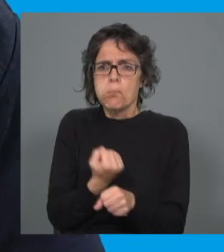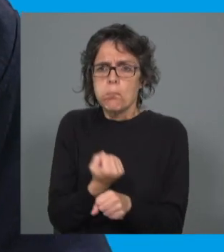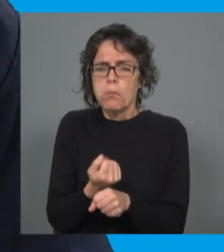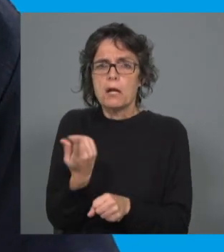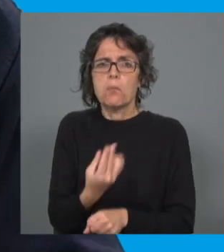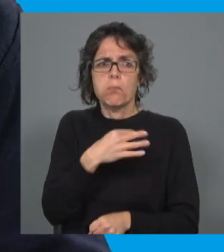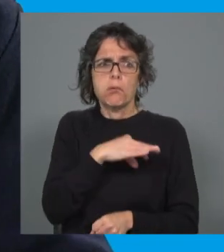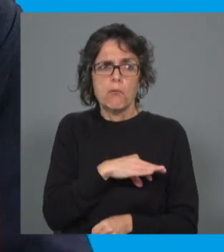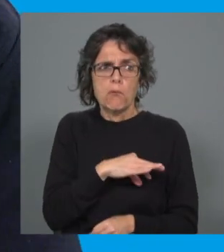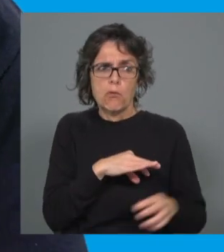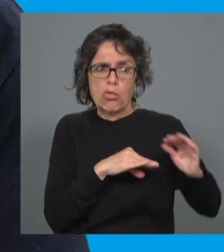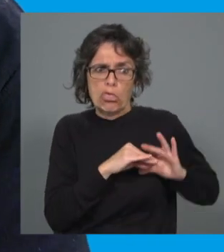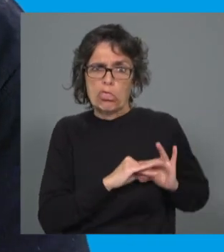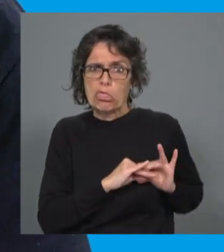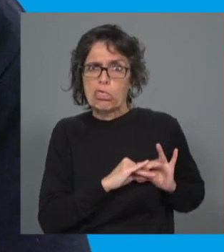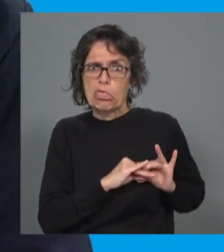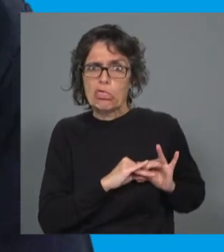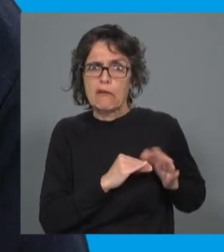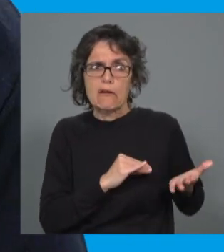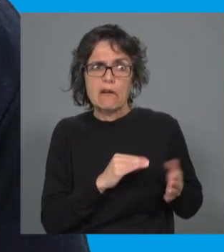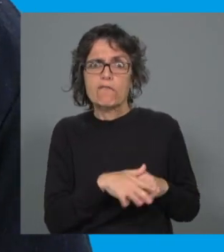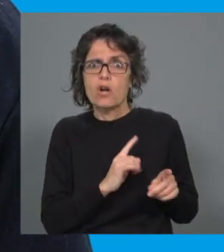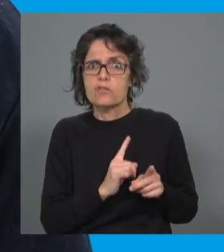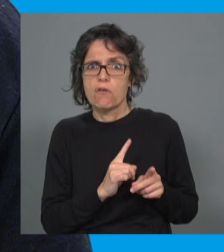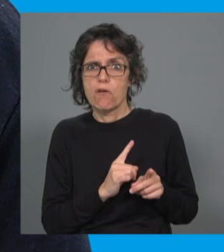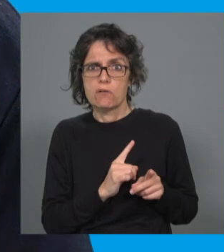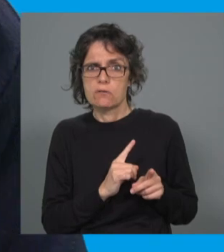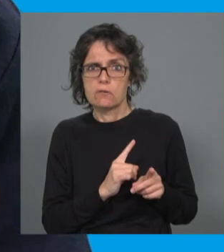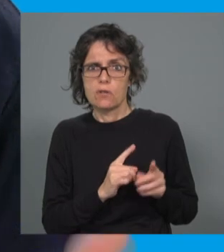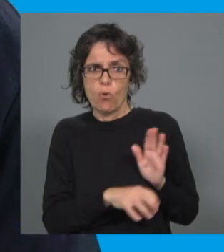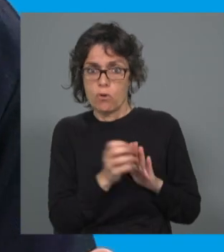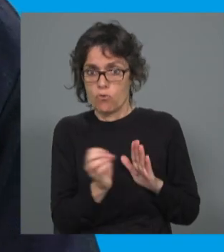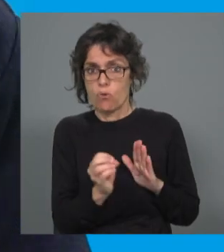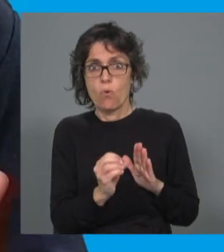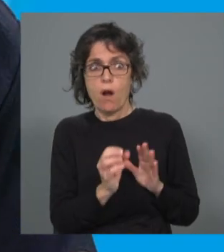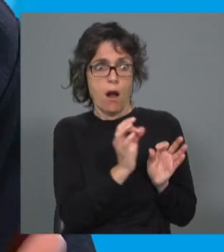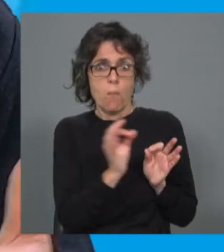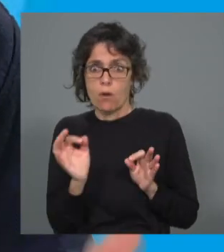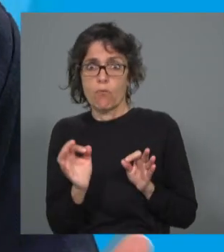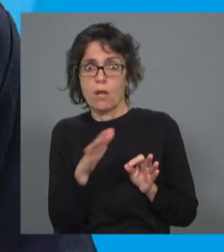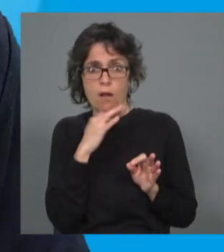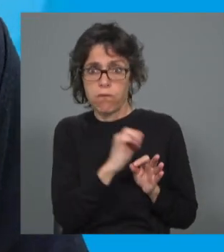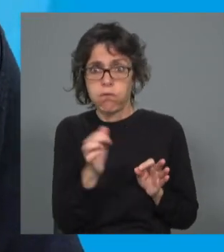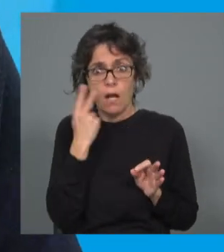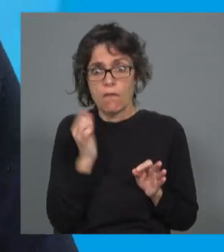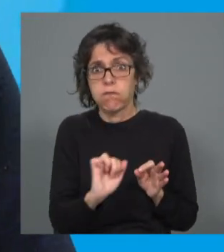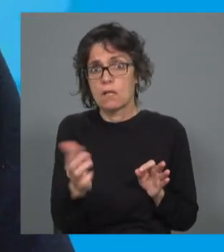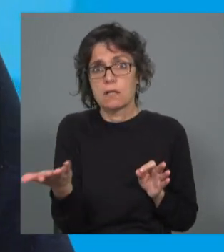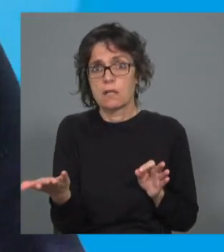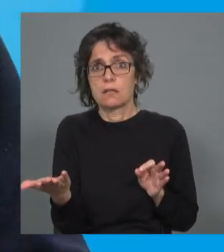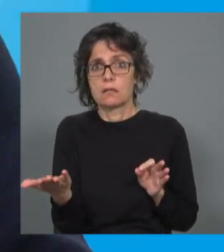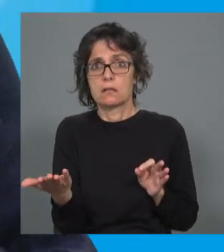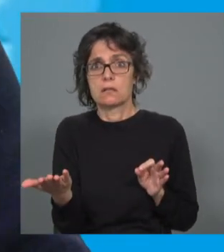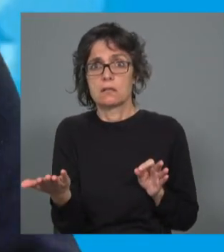recebem um salário condigno, não têm depois condições para cuidar dos seus e da sua vida como deve ser. E,